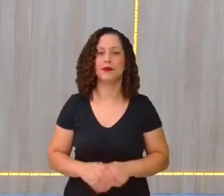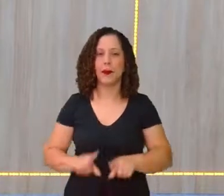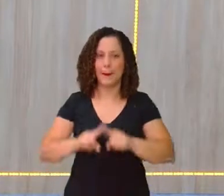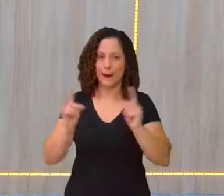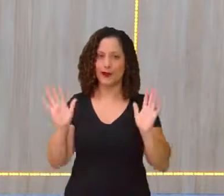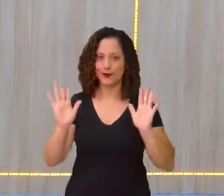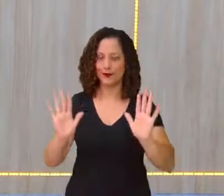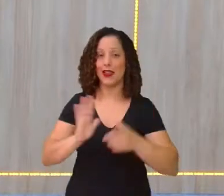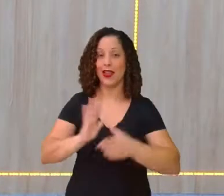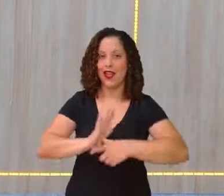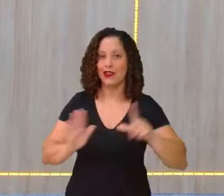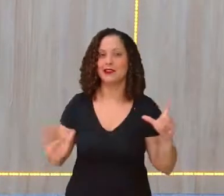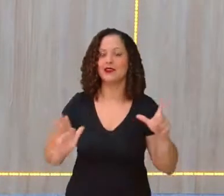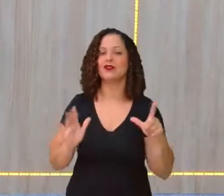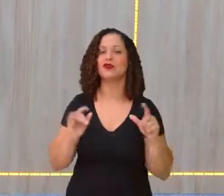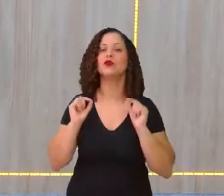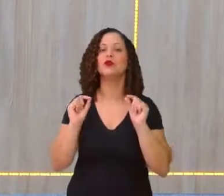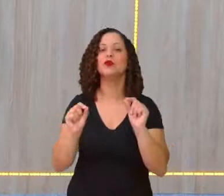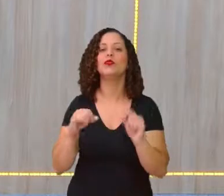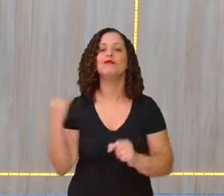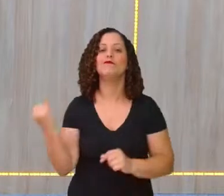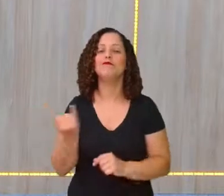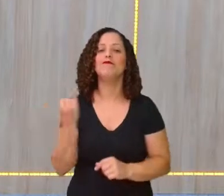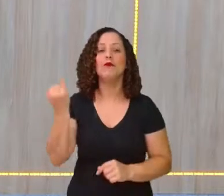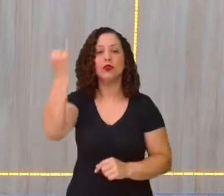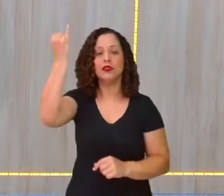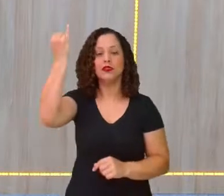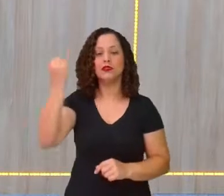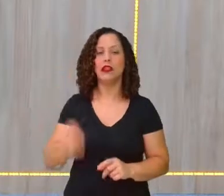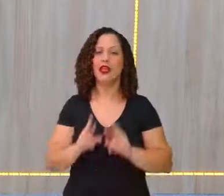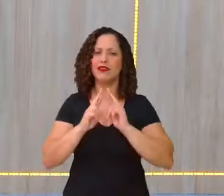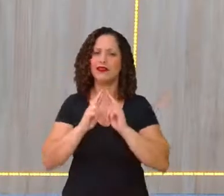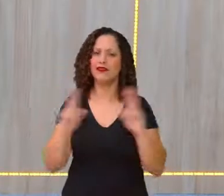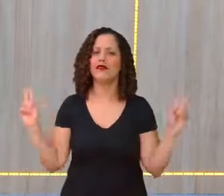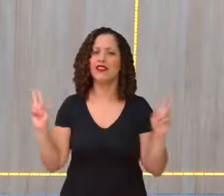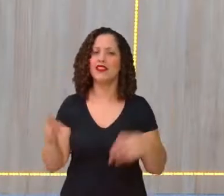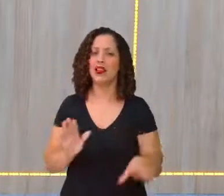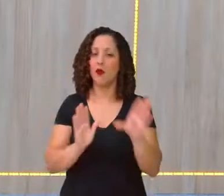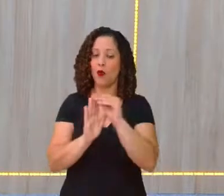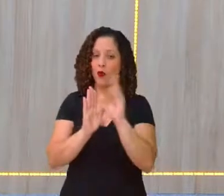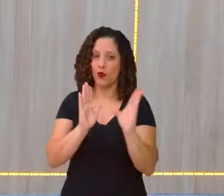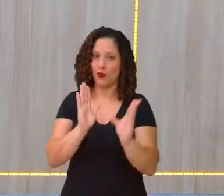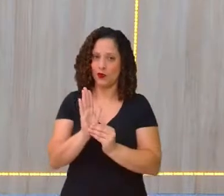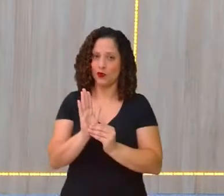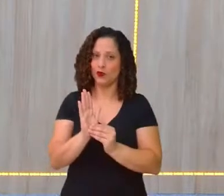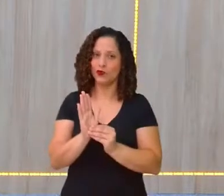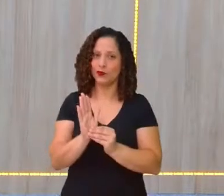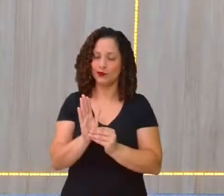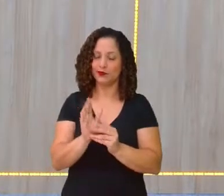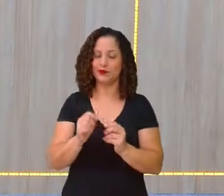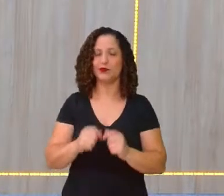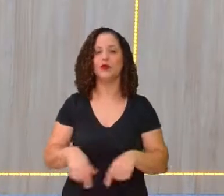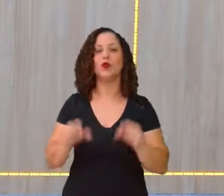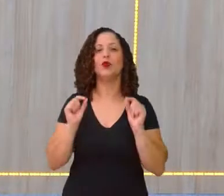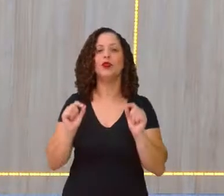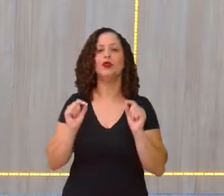tem uma coisa muito importante que é diferenciar esse conteúdo dentro da educação física. A gente tem um conteúdo